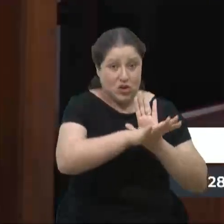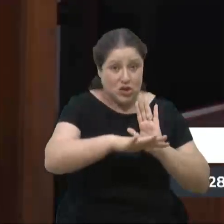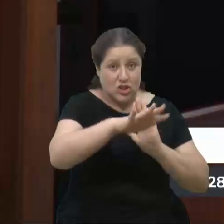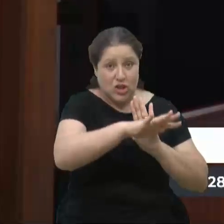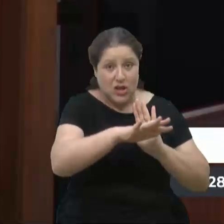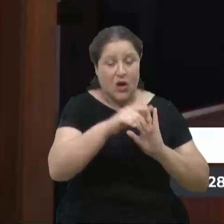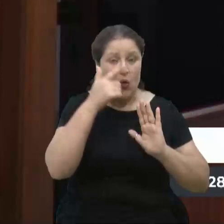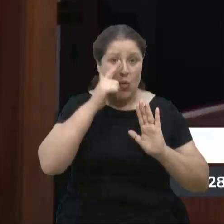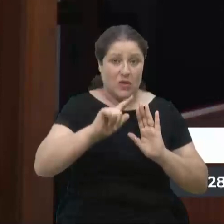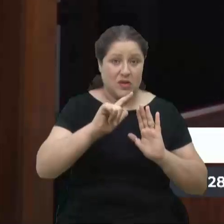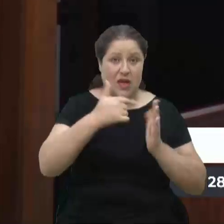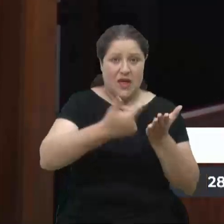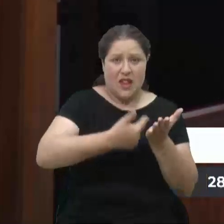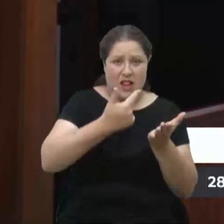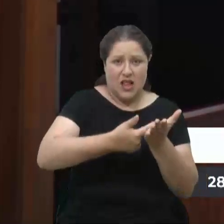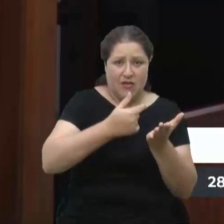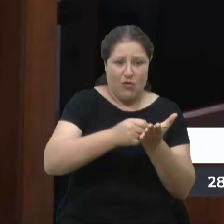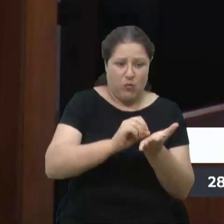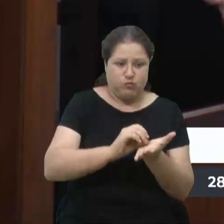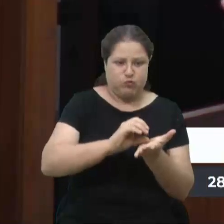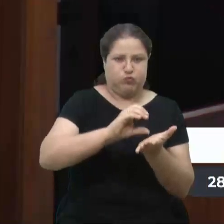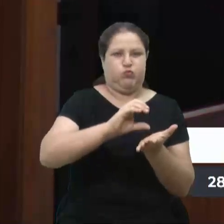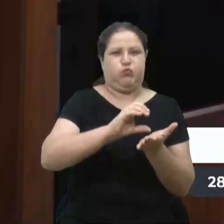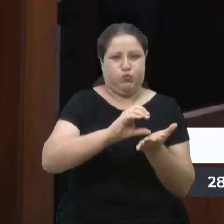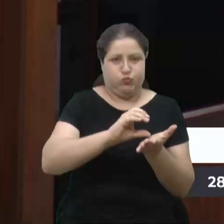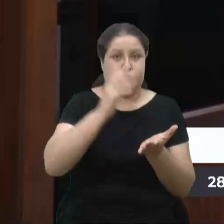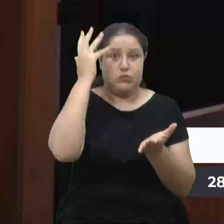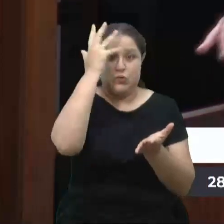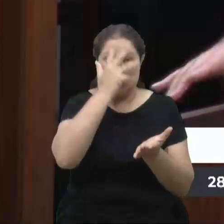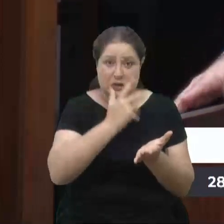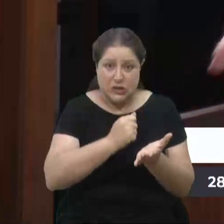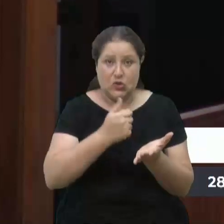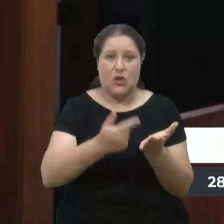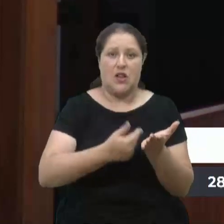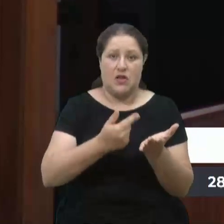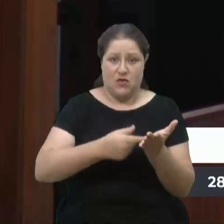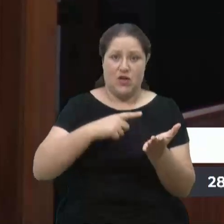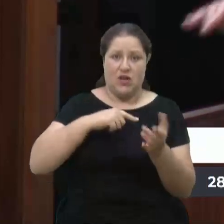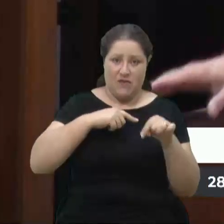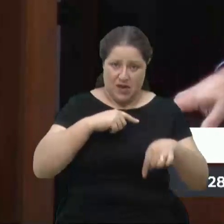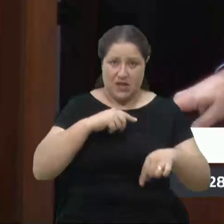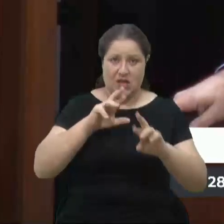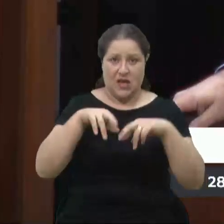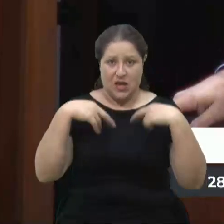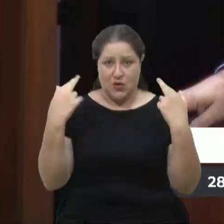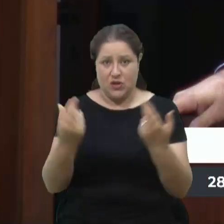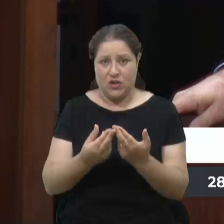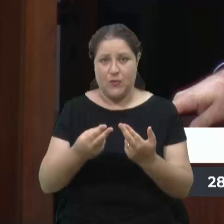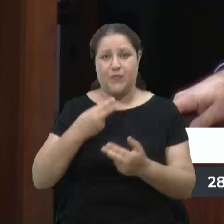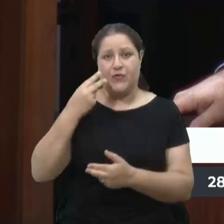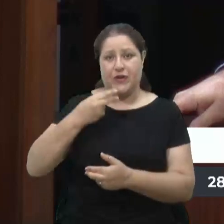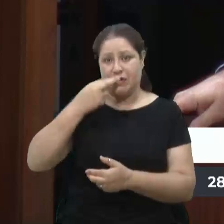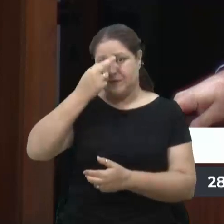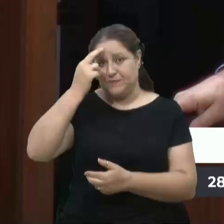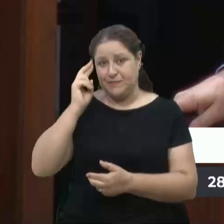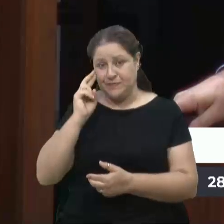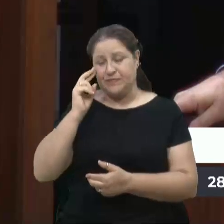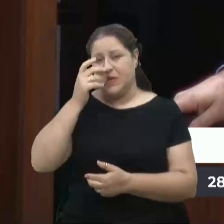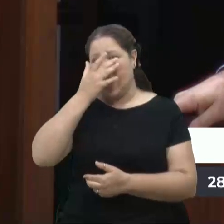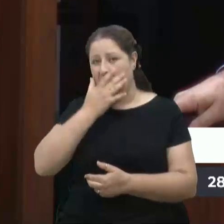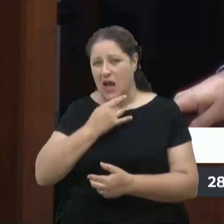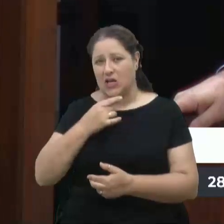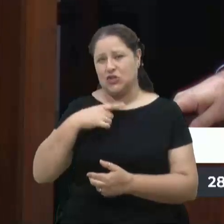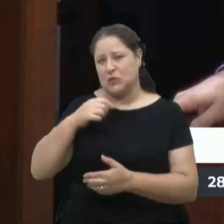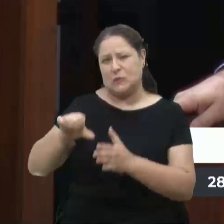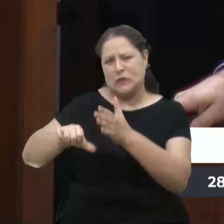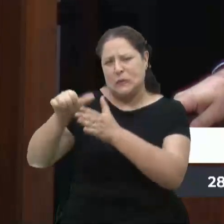livro aí de várias páginas, um livro bonito. Nós tivemos aqui numa reunião o vereador Rafael Bueno, acho que é uma das